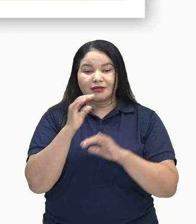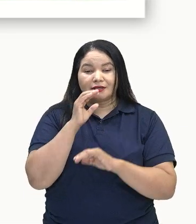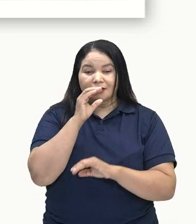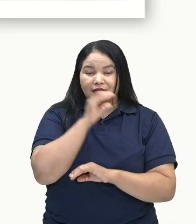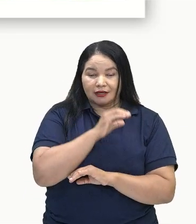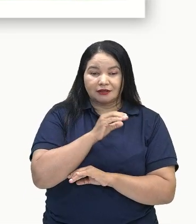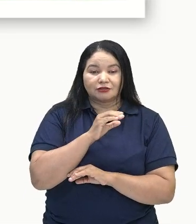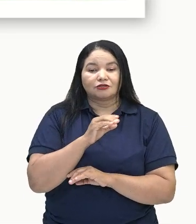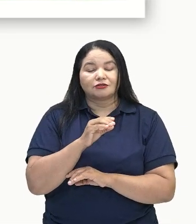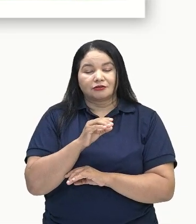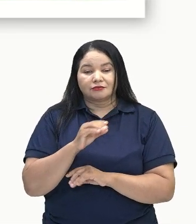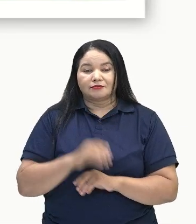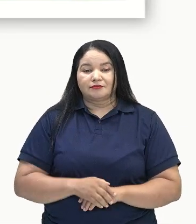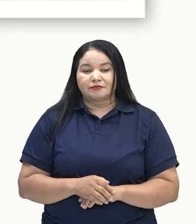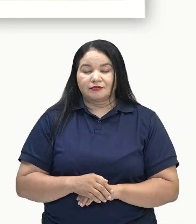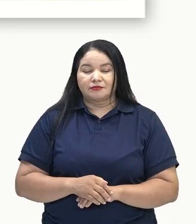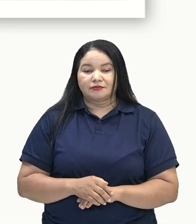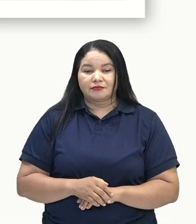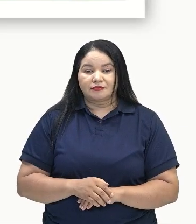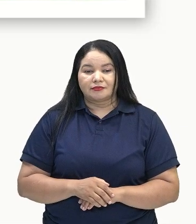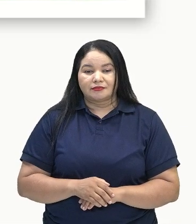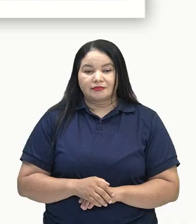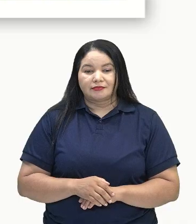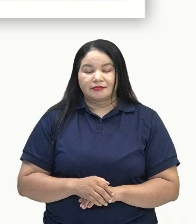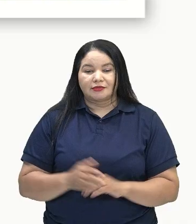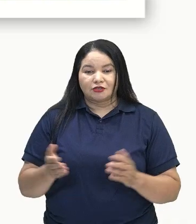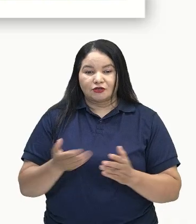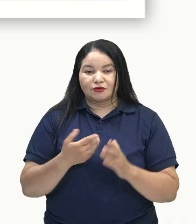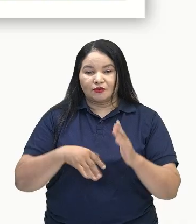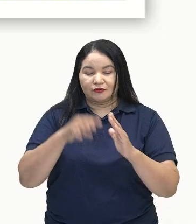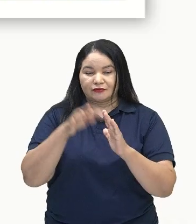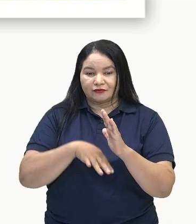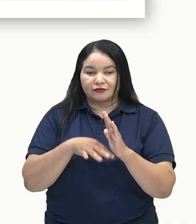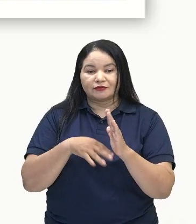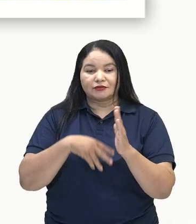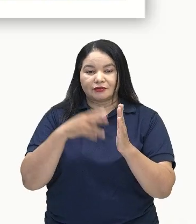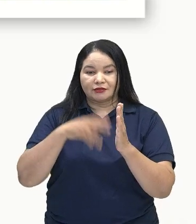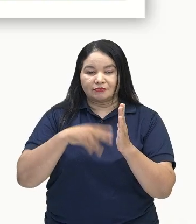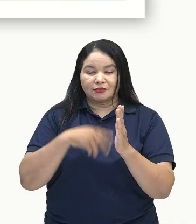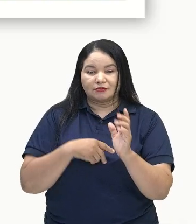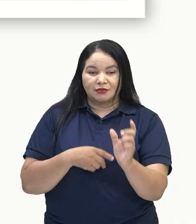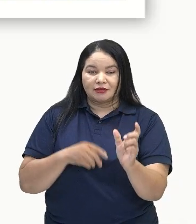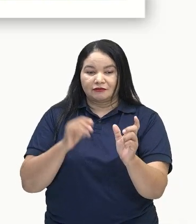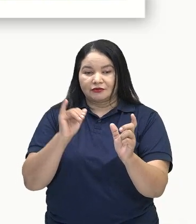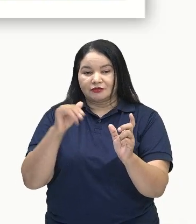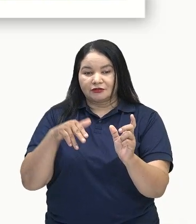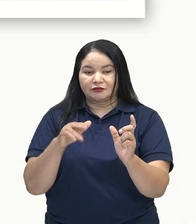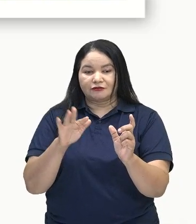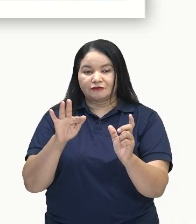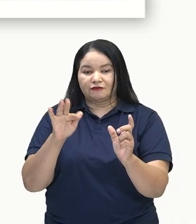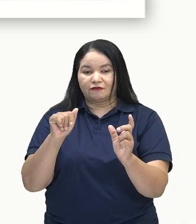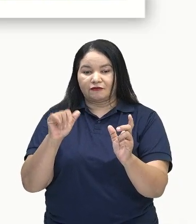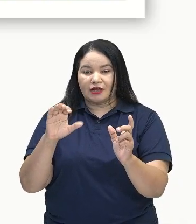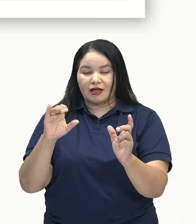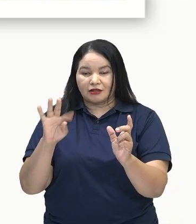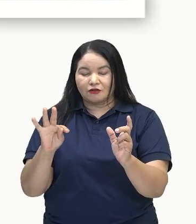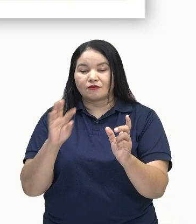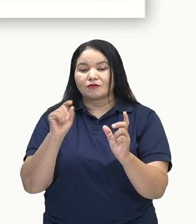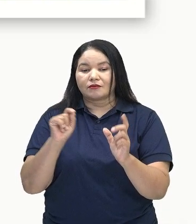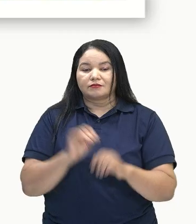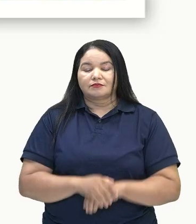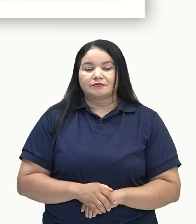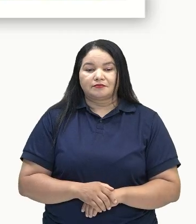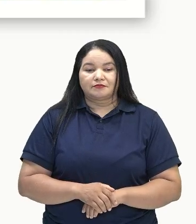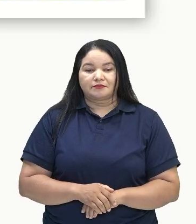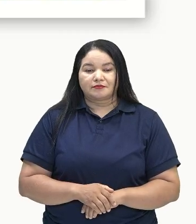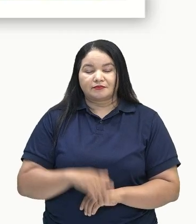seco. Então, chegando aqui no in fact, então nós temos aqui o in fact, mais uma vez,